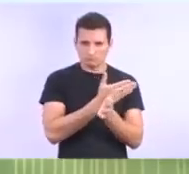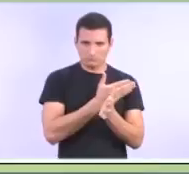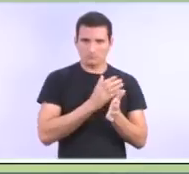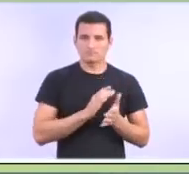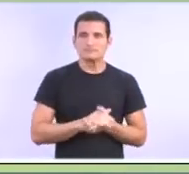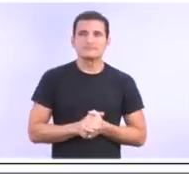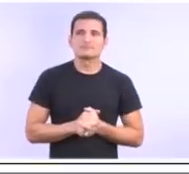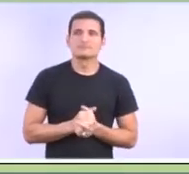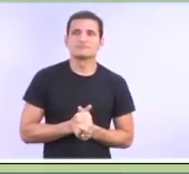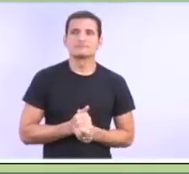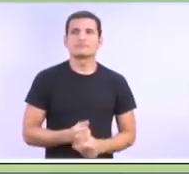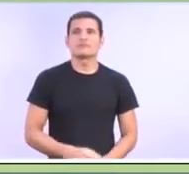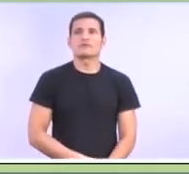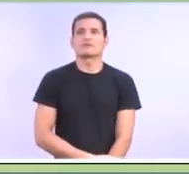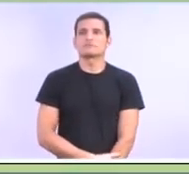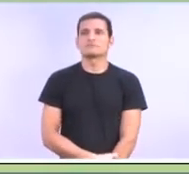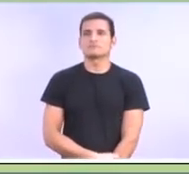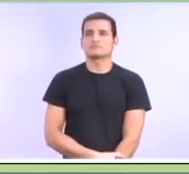gente.